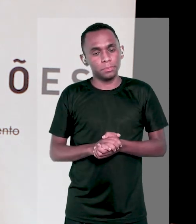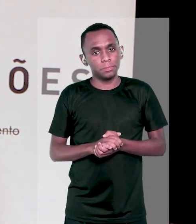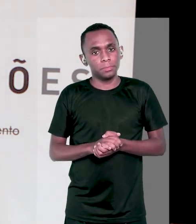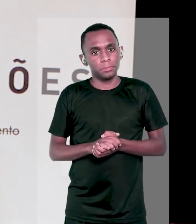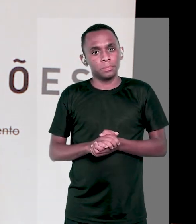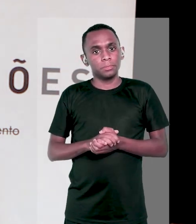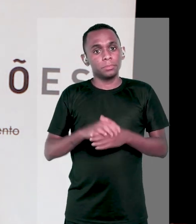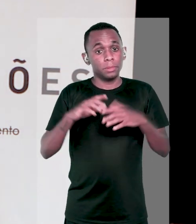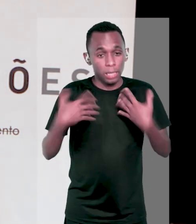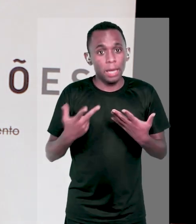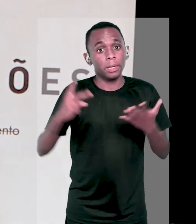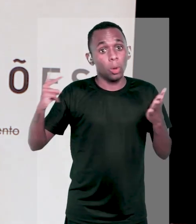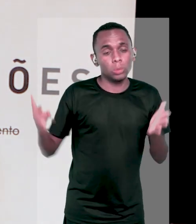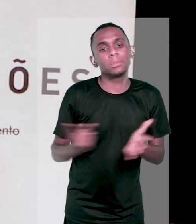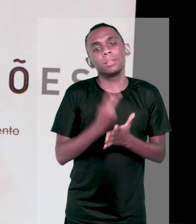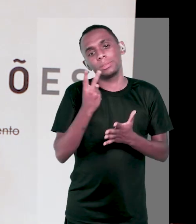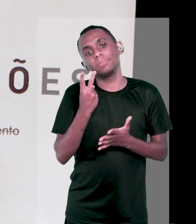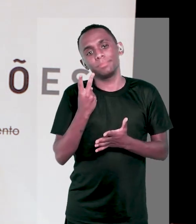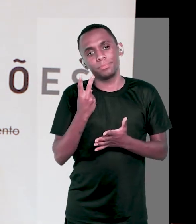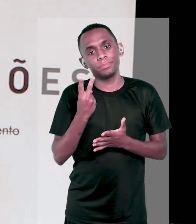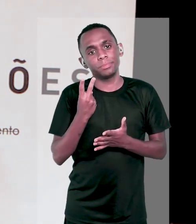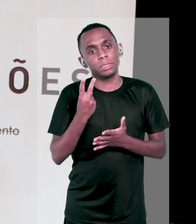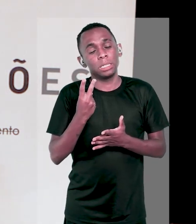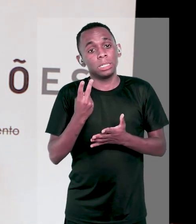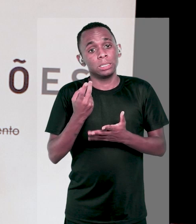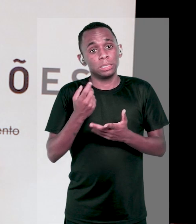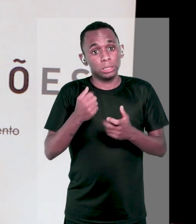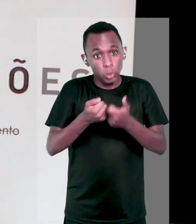isso ocorre esses atos arbitrários